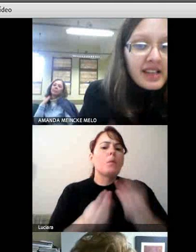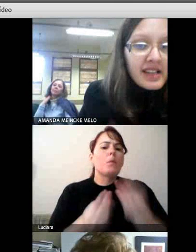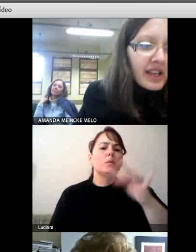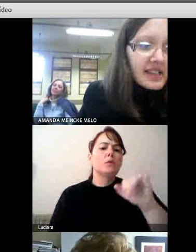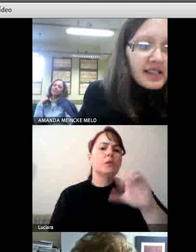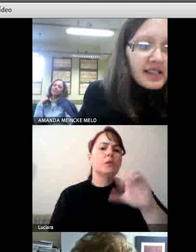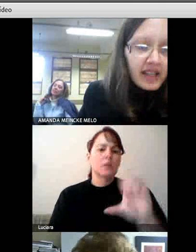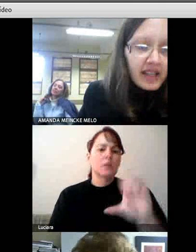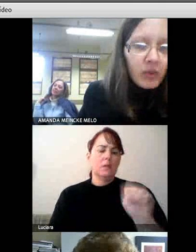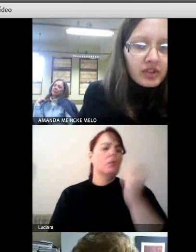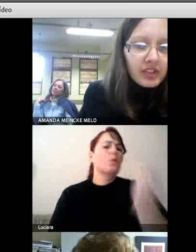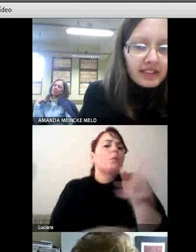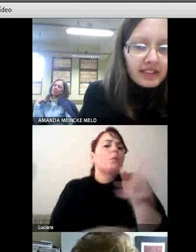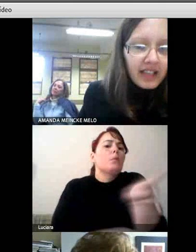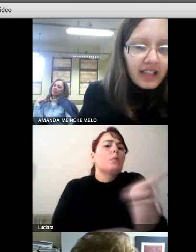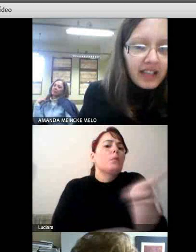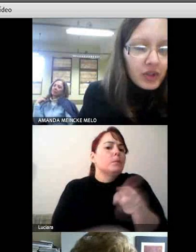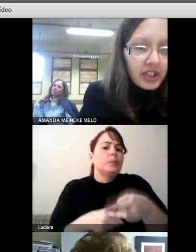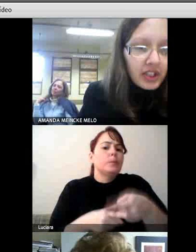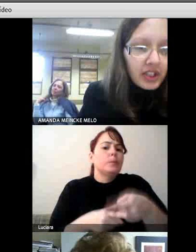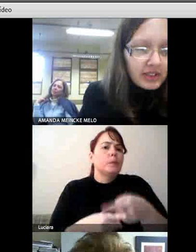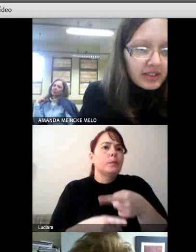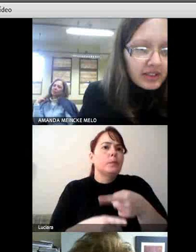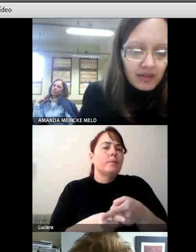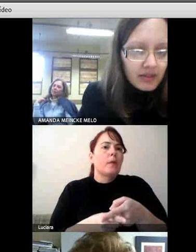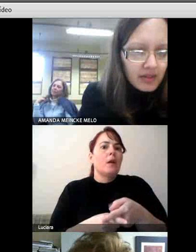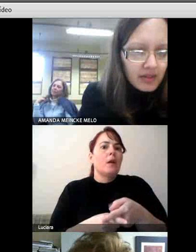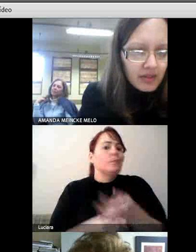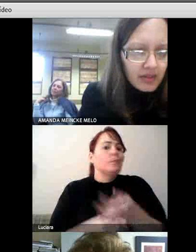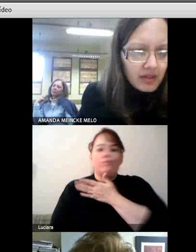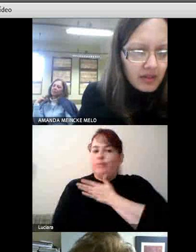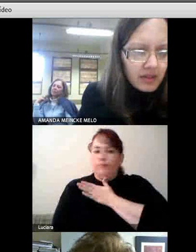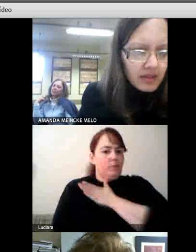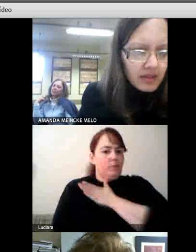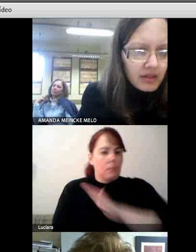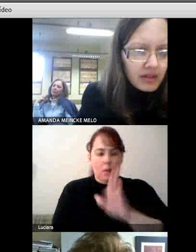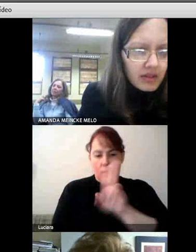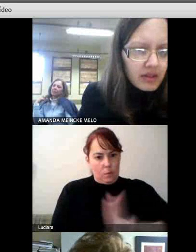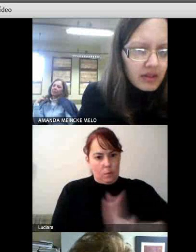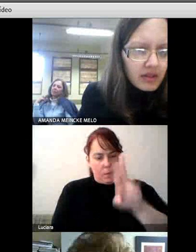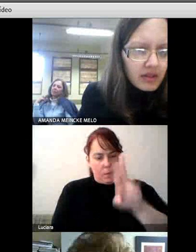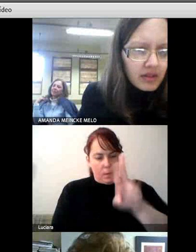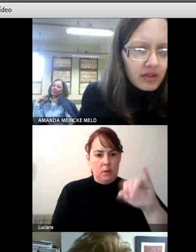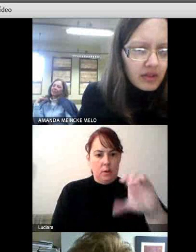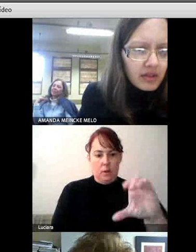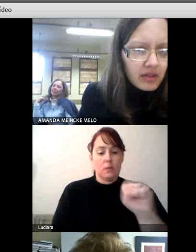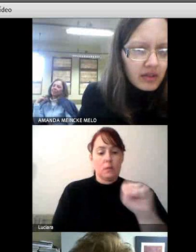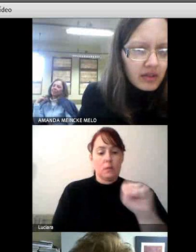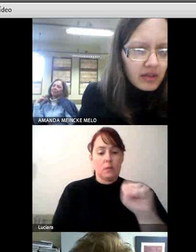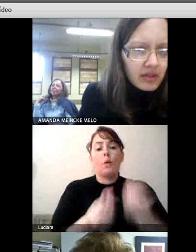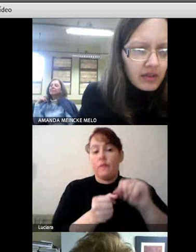apresentam resistência ao uso dessas tecnologias? Aqui, é resultado da educação tradicional,